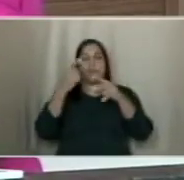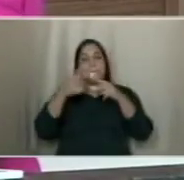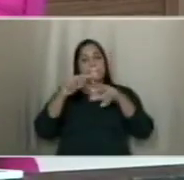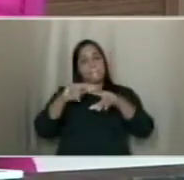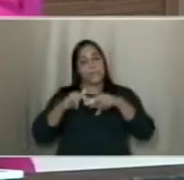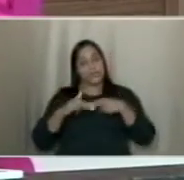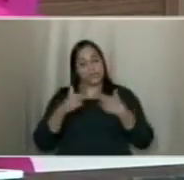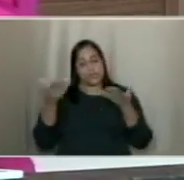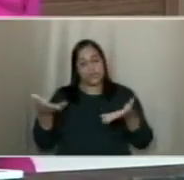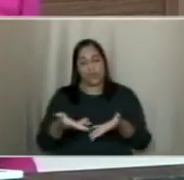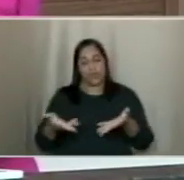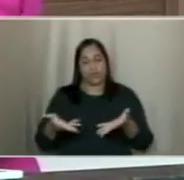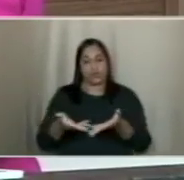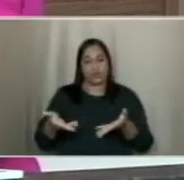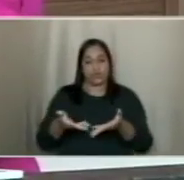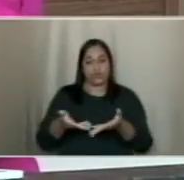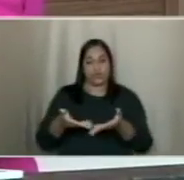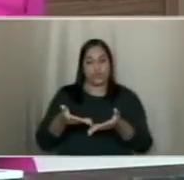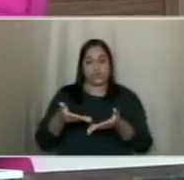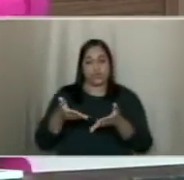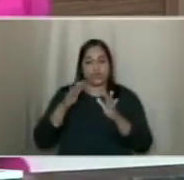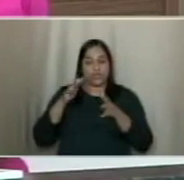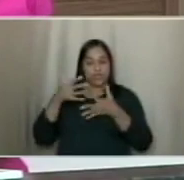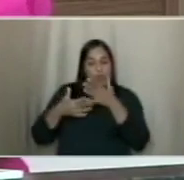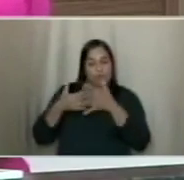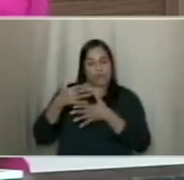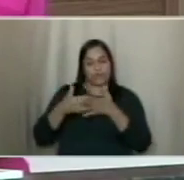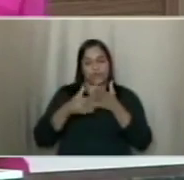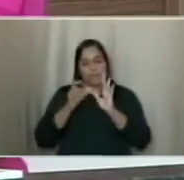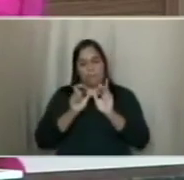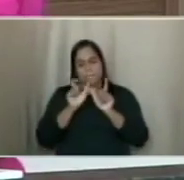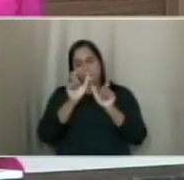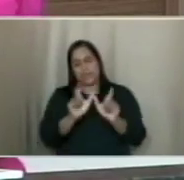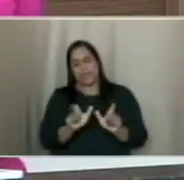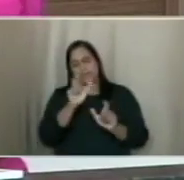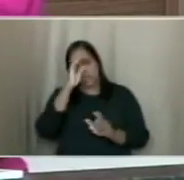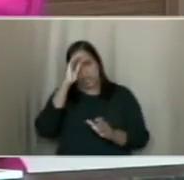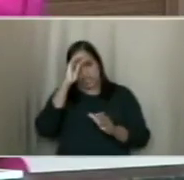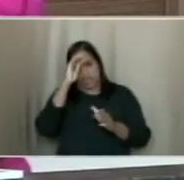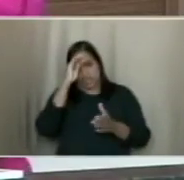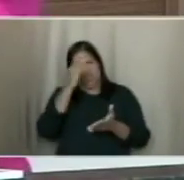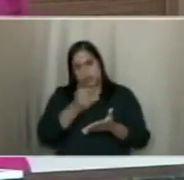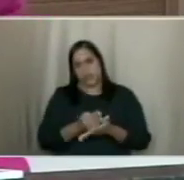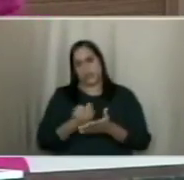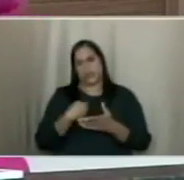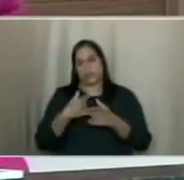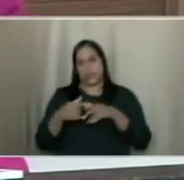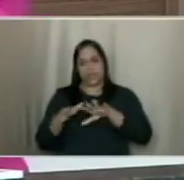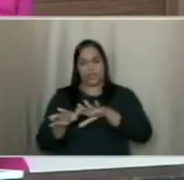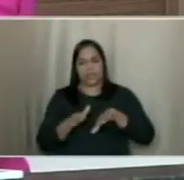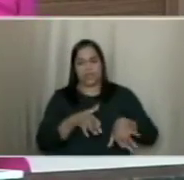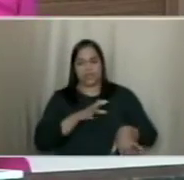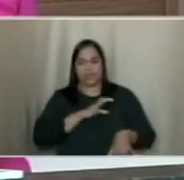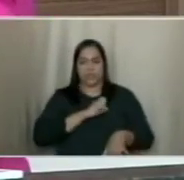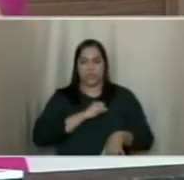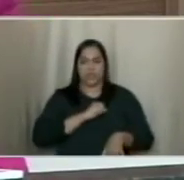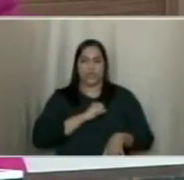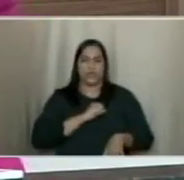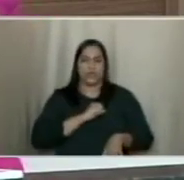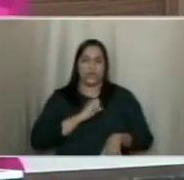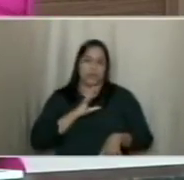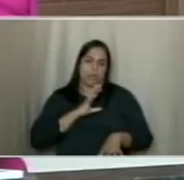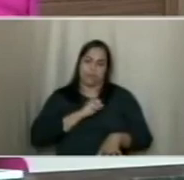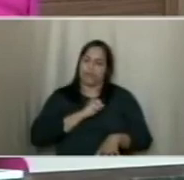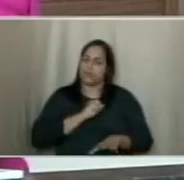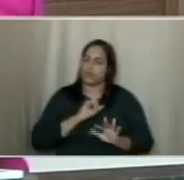isso que hoje a gente confunde muito a palavra respeito porque a gente deixa de lado o amor porque o amor tudo pode o